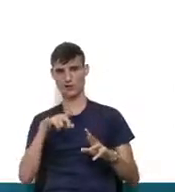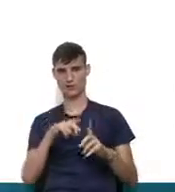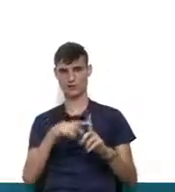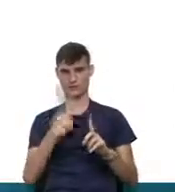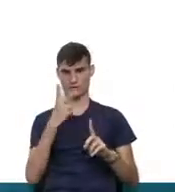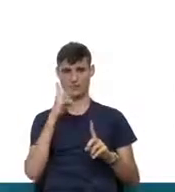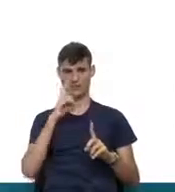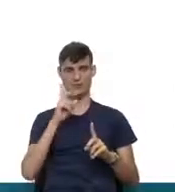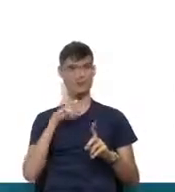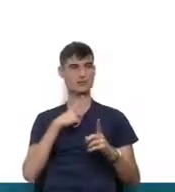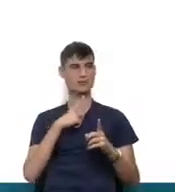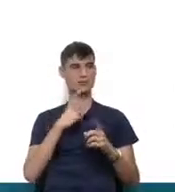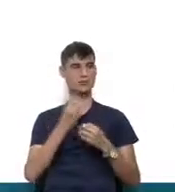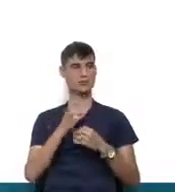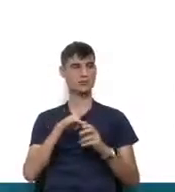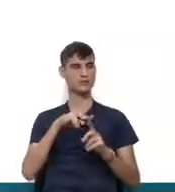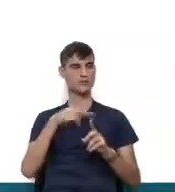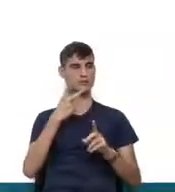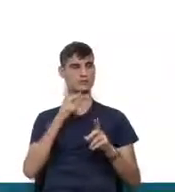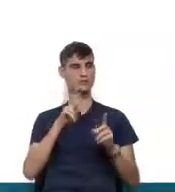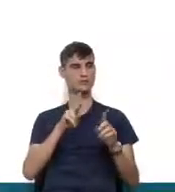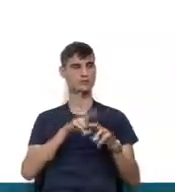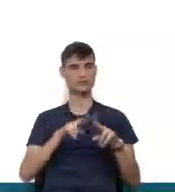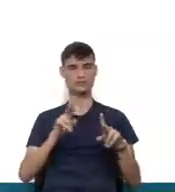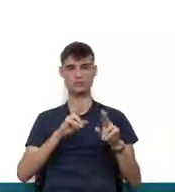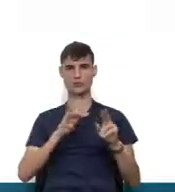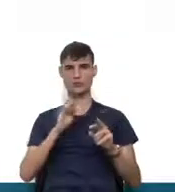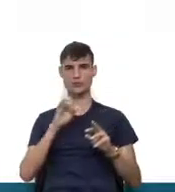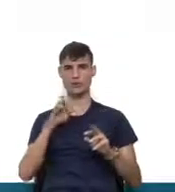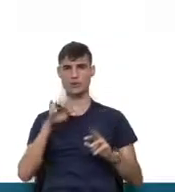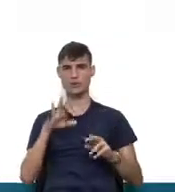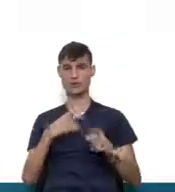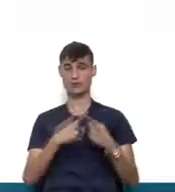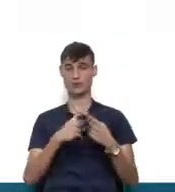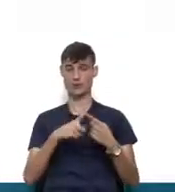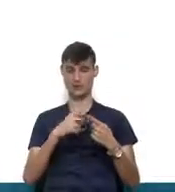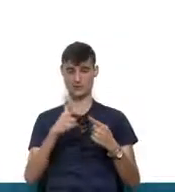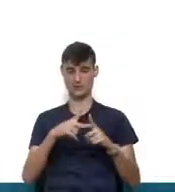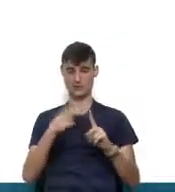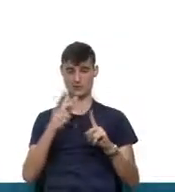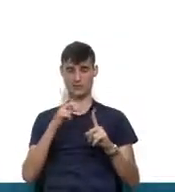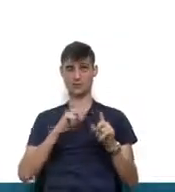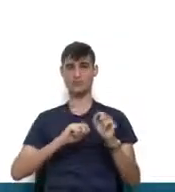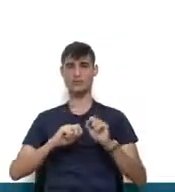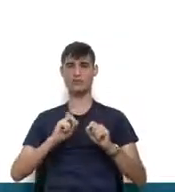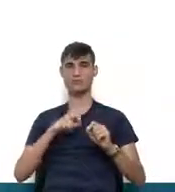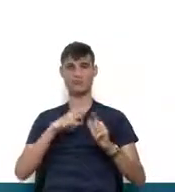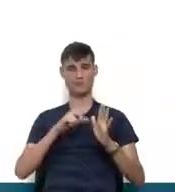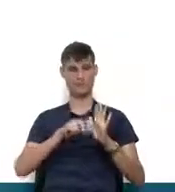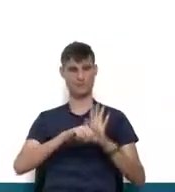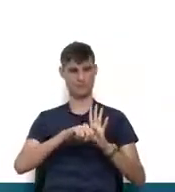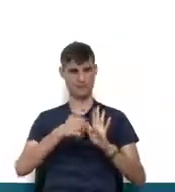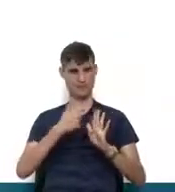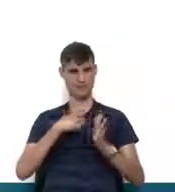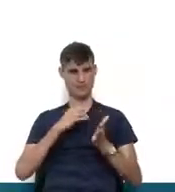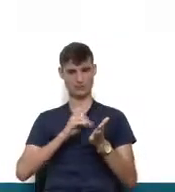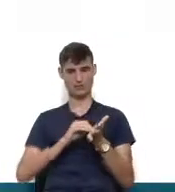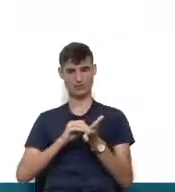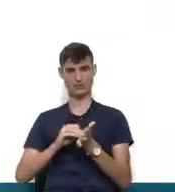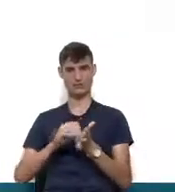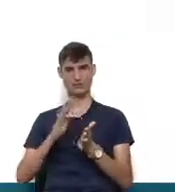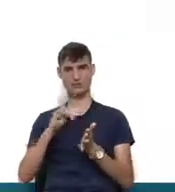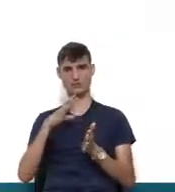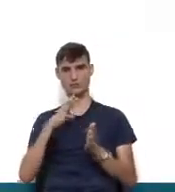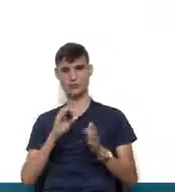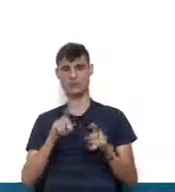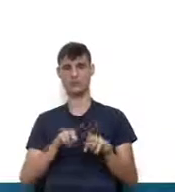segunda ordem pela série de Fourier. Por que é de segunda ordem? Olha lá, nós temos segunda, primeira derivada, a função